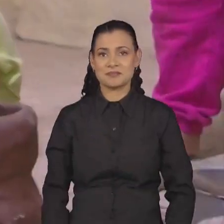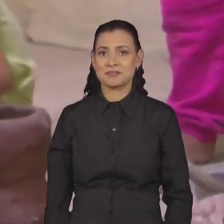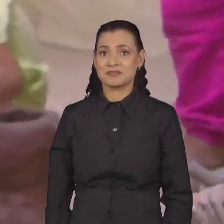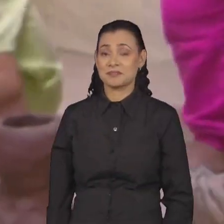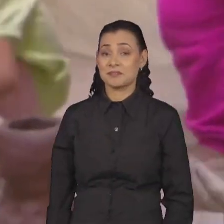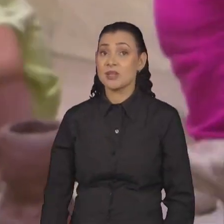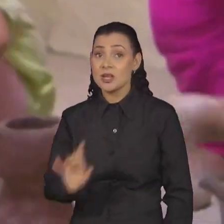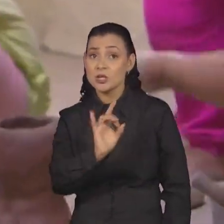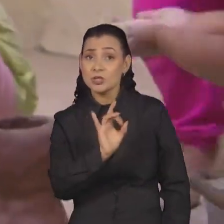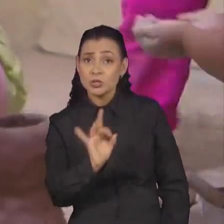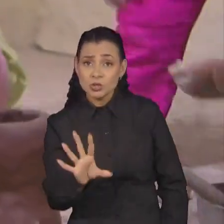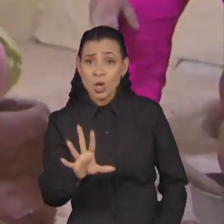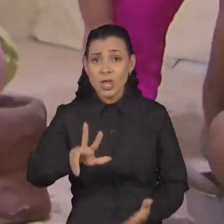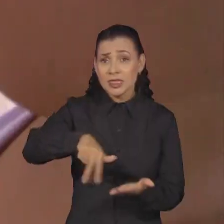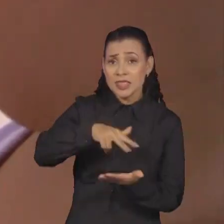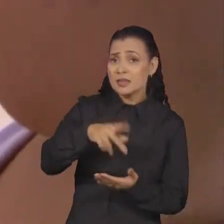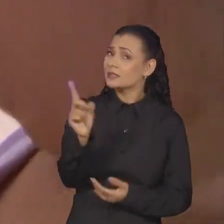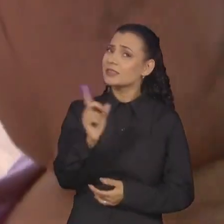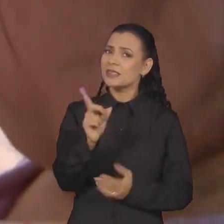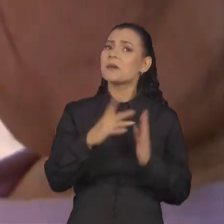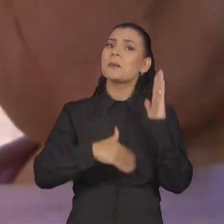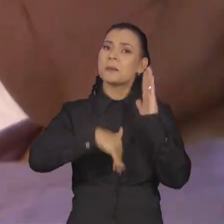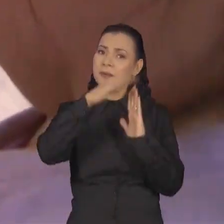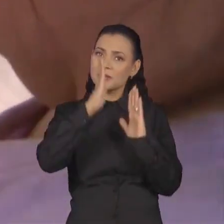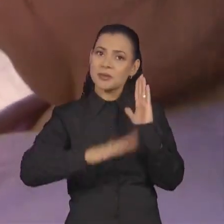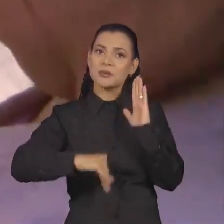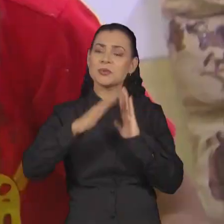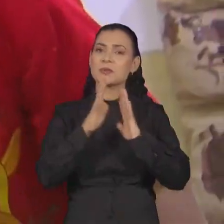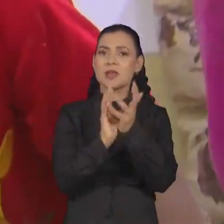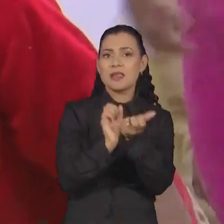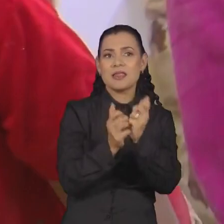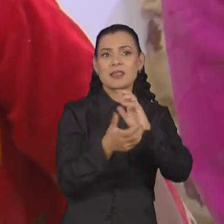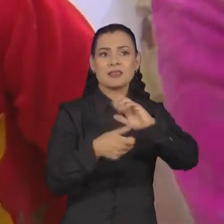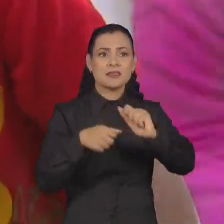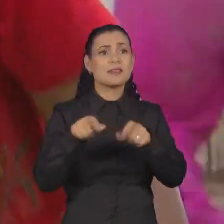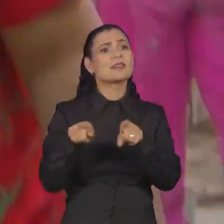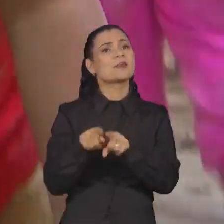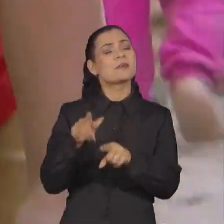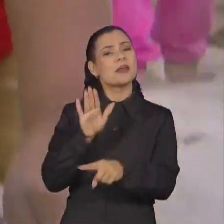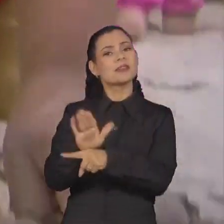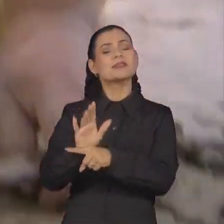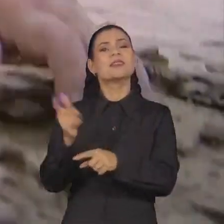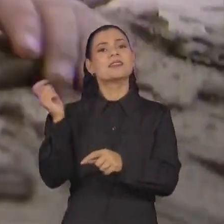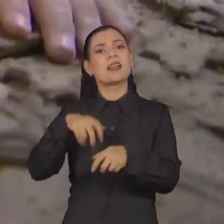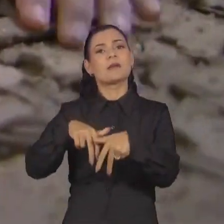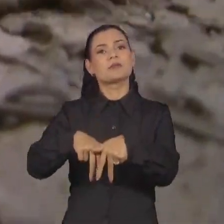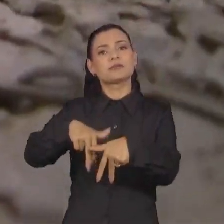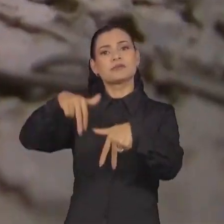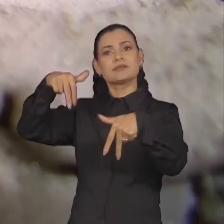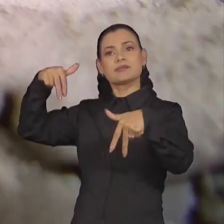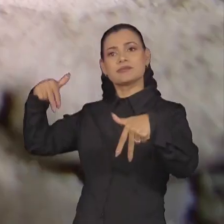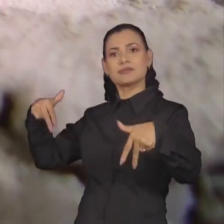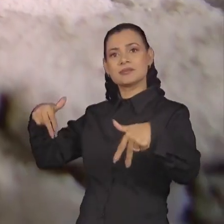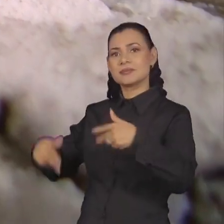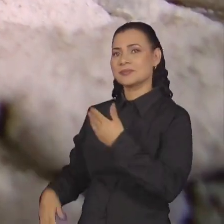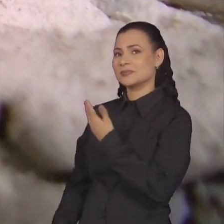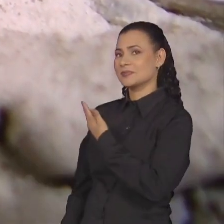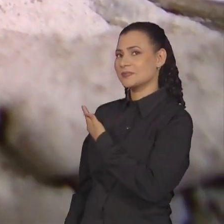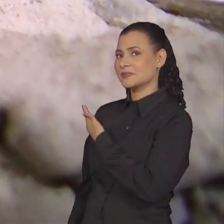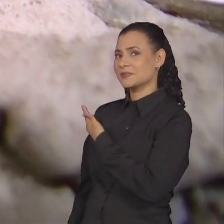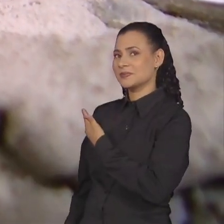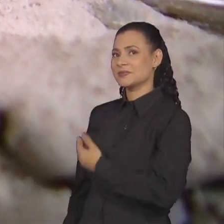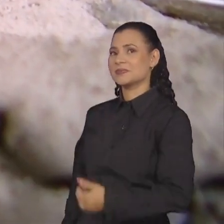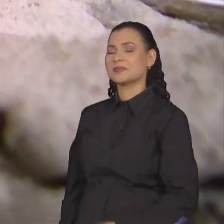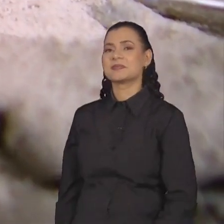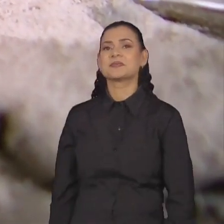E não é só por meio da dança. A pintura e a modelagem também dão forma à ancestralidade.